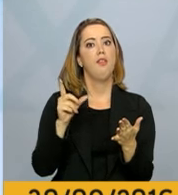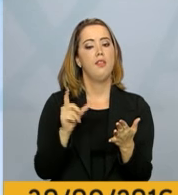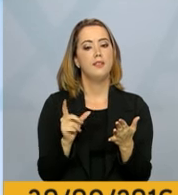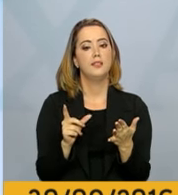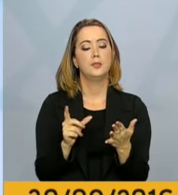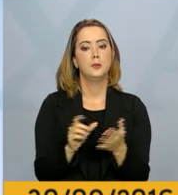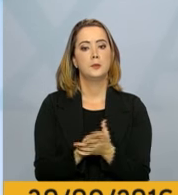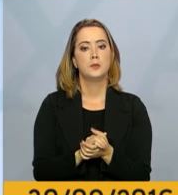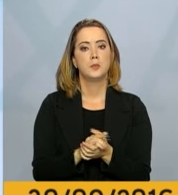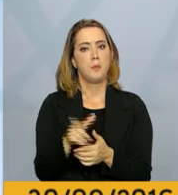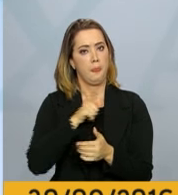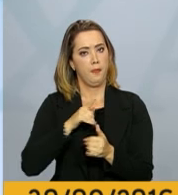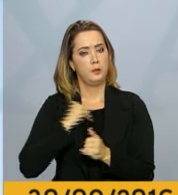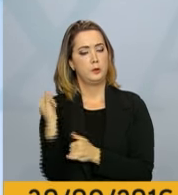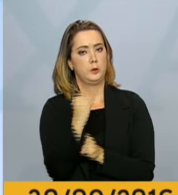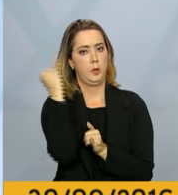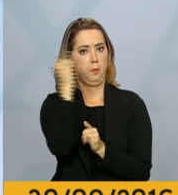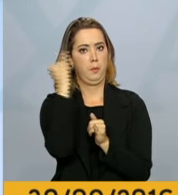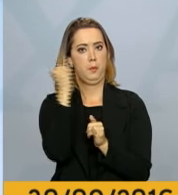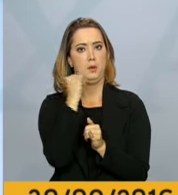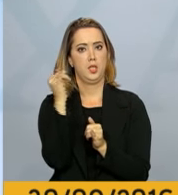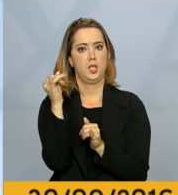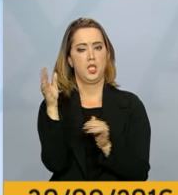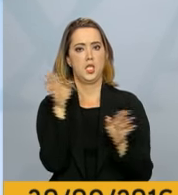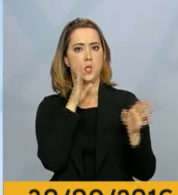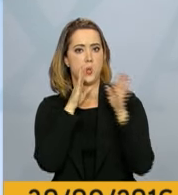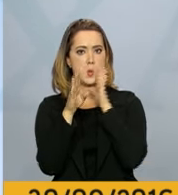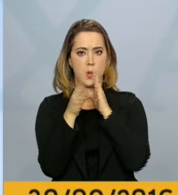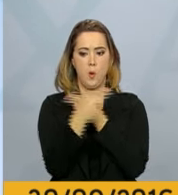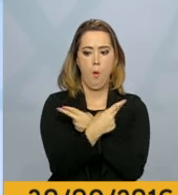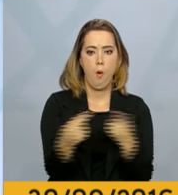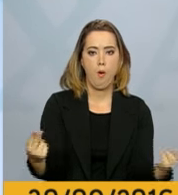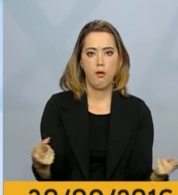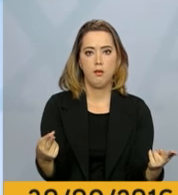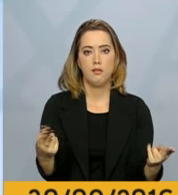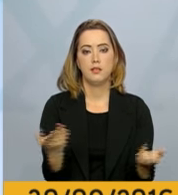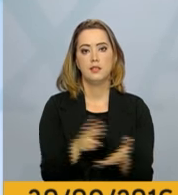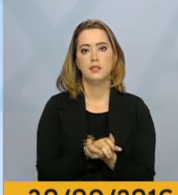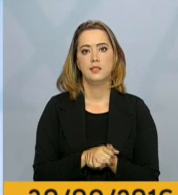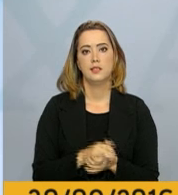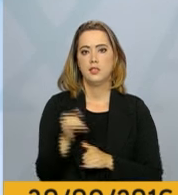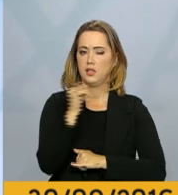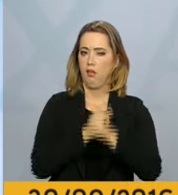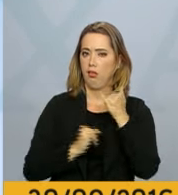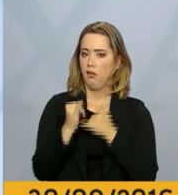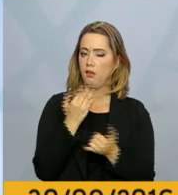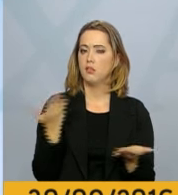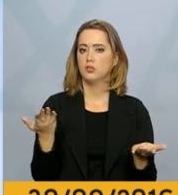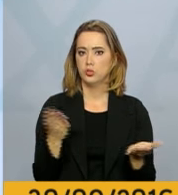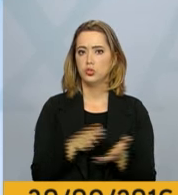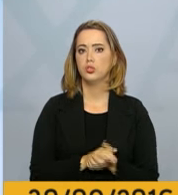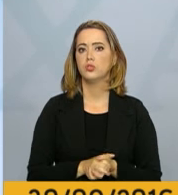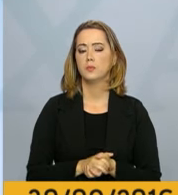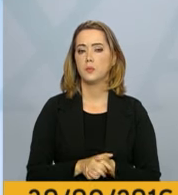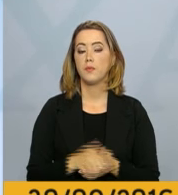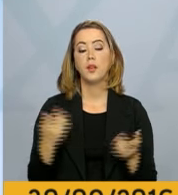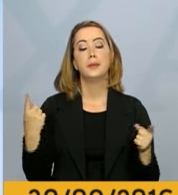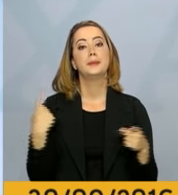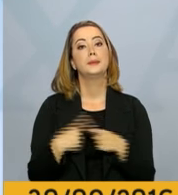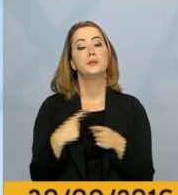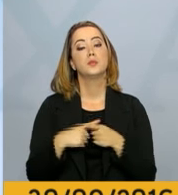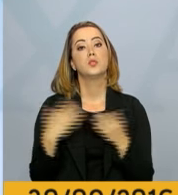das mídias sociais, né, da internet, é uma coisa fantástica, né? Por isso que hoje tramitam no